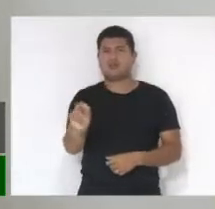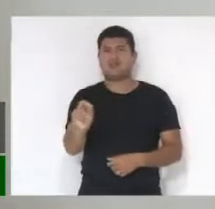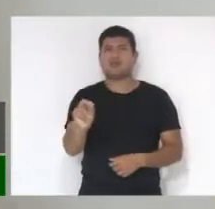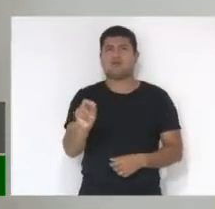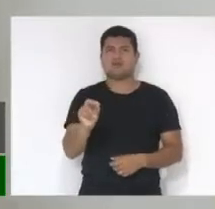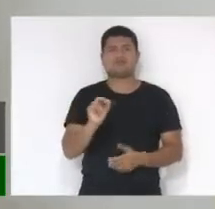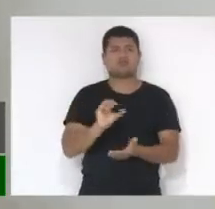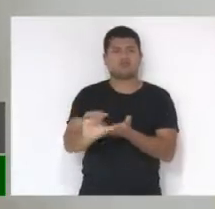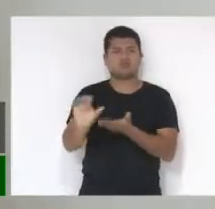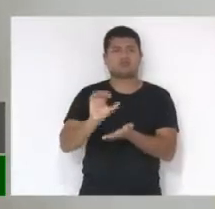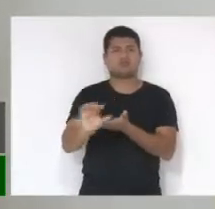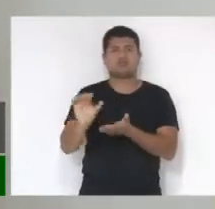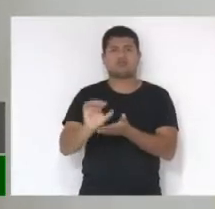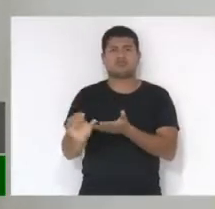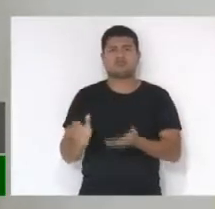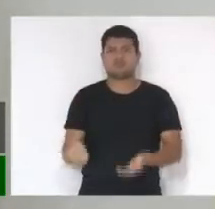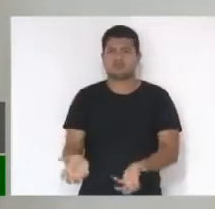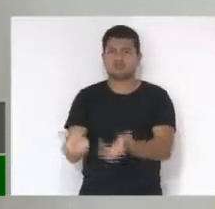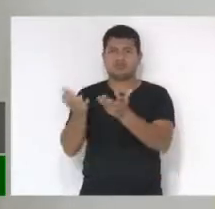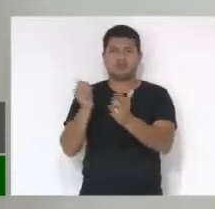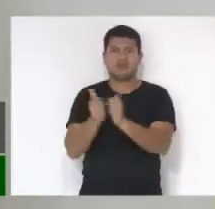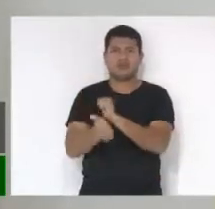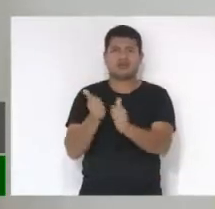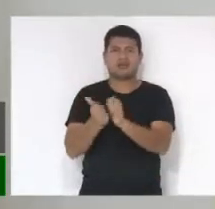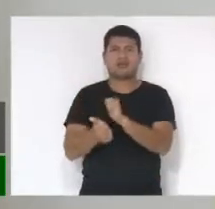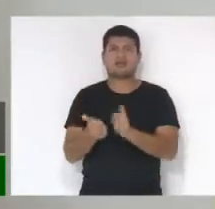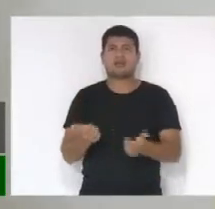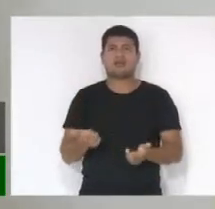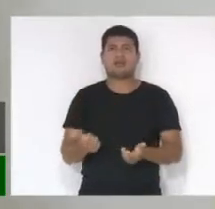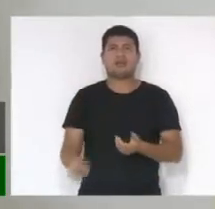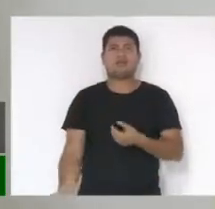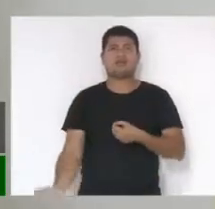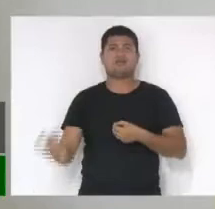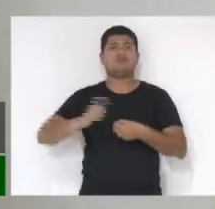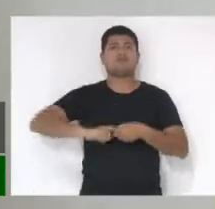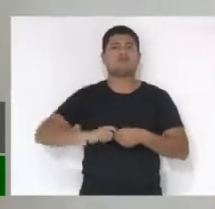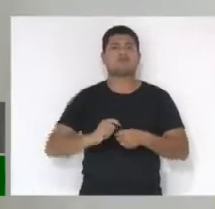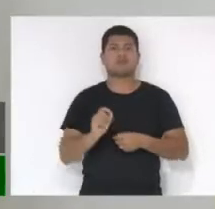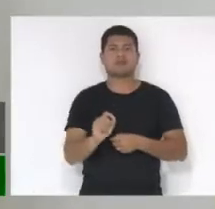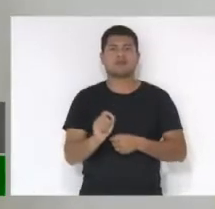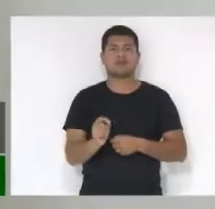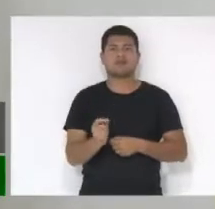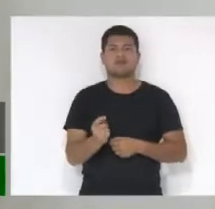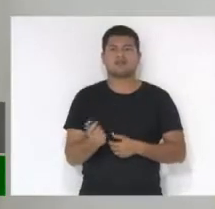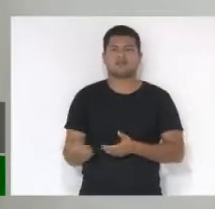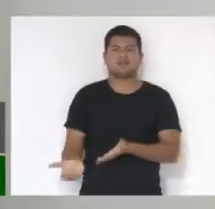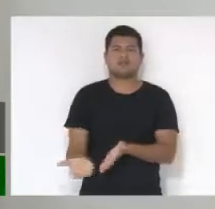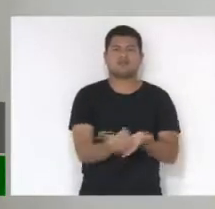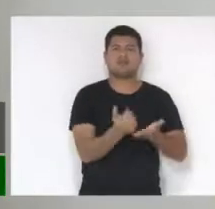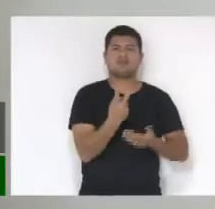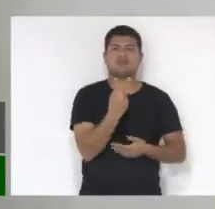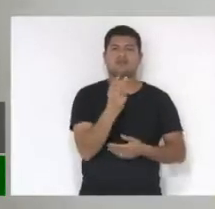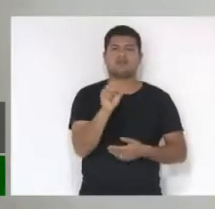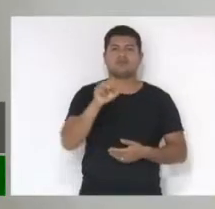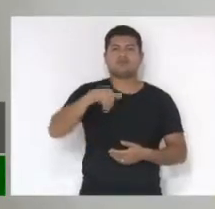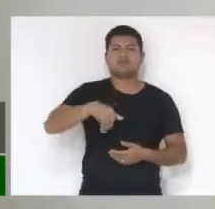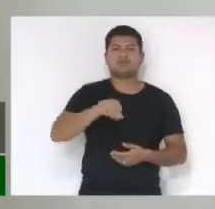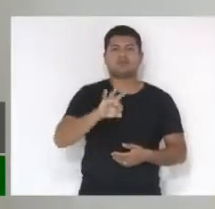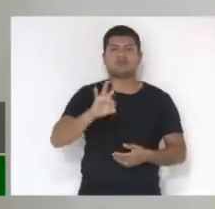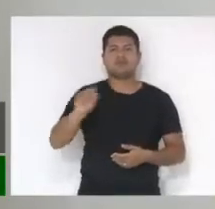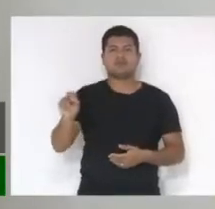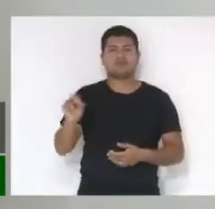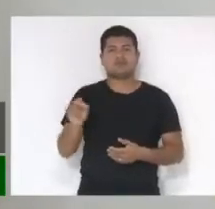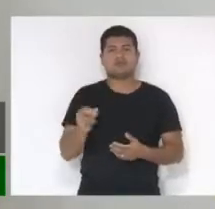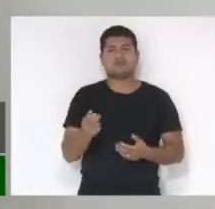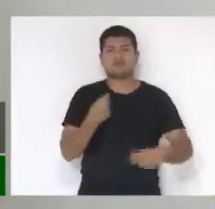Catarina. O retorno disso, gente, mais de 20 milhões de reais. Esse giro econômico nos municípios, a rede hoteleira. Então,